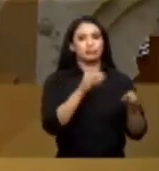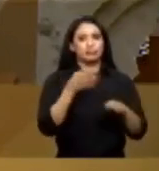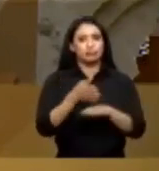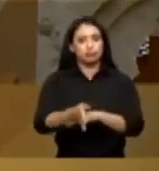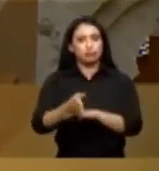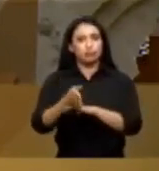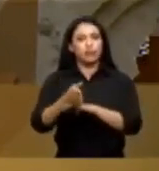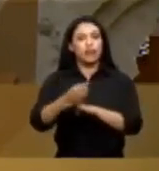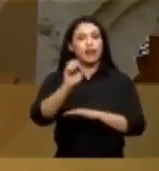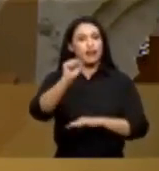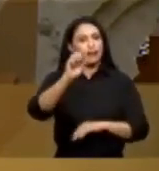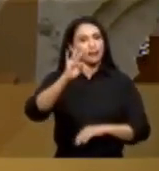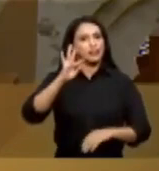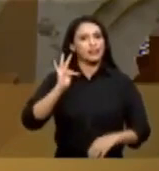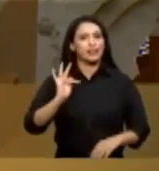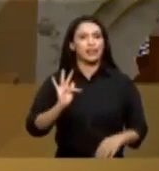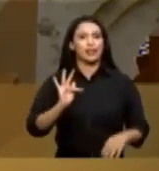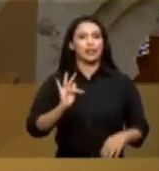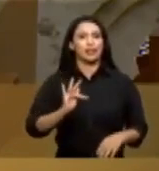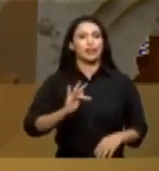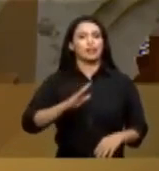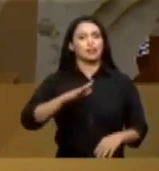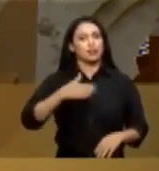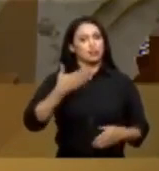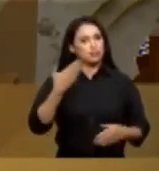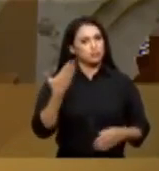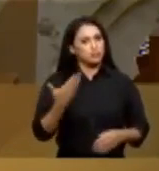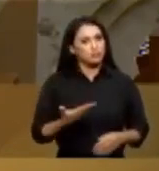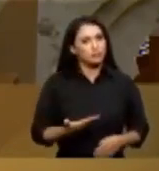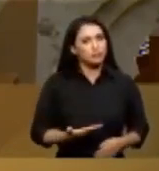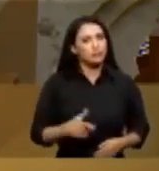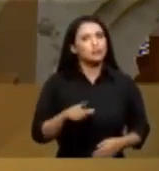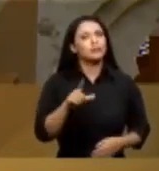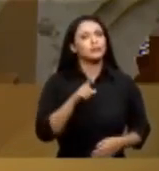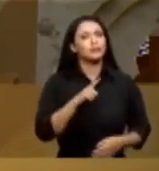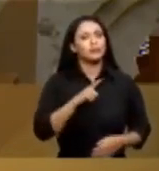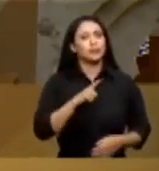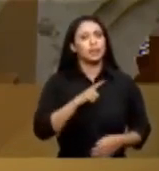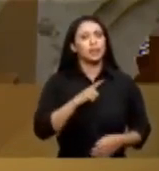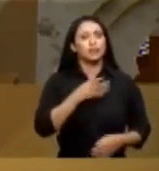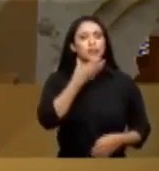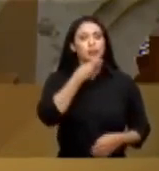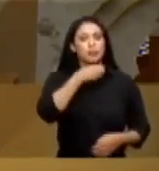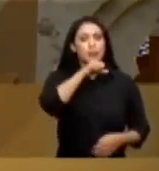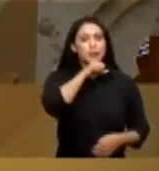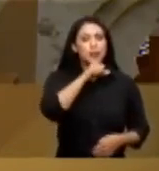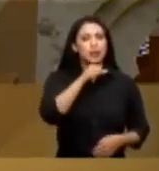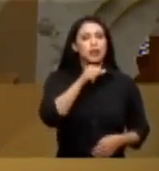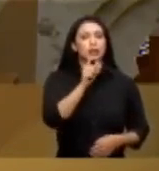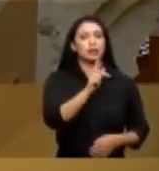brasileira. Vossa Excelência recebeu a formação de seus pais,